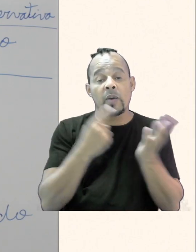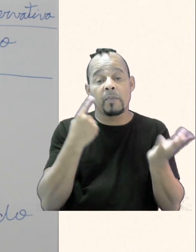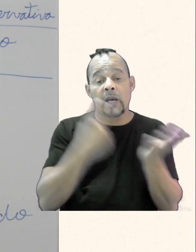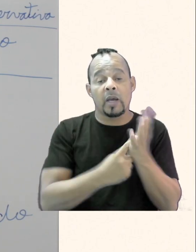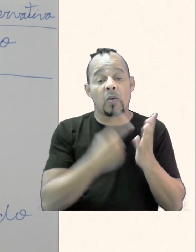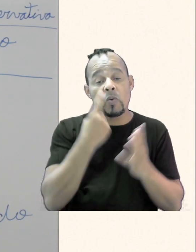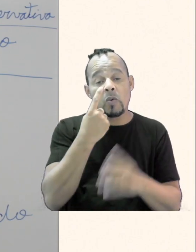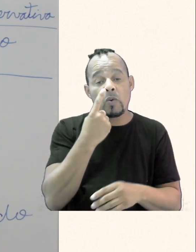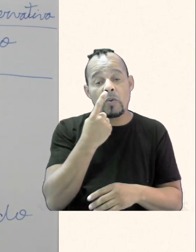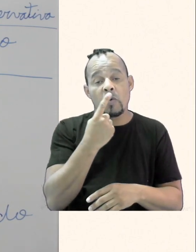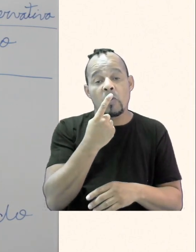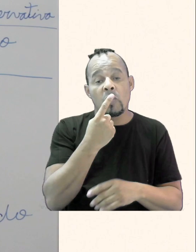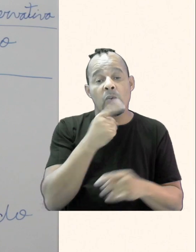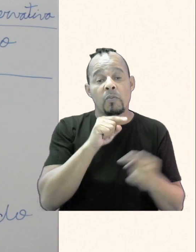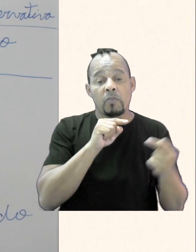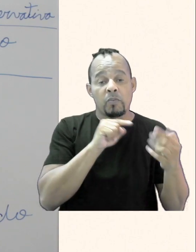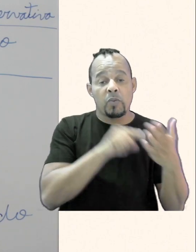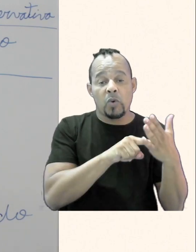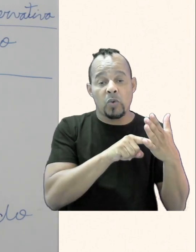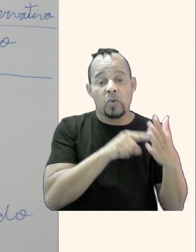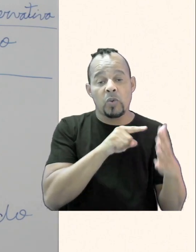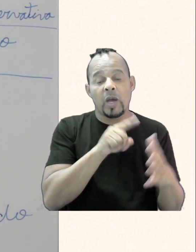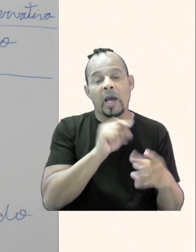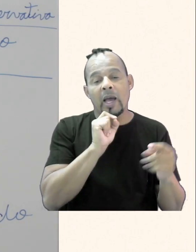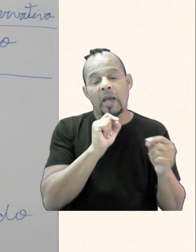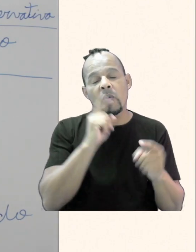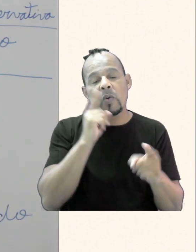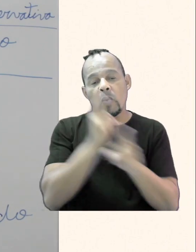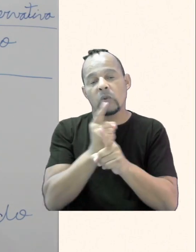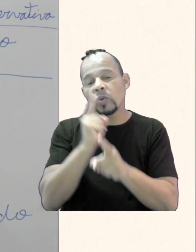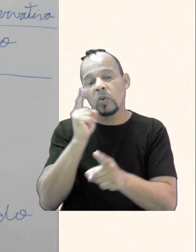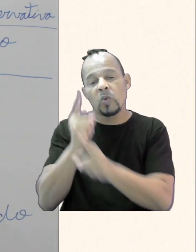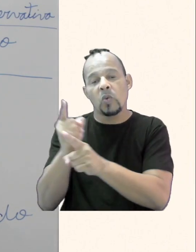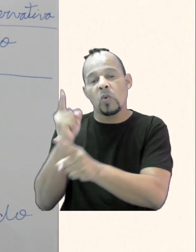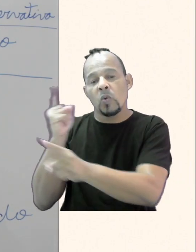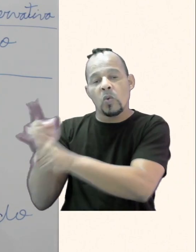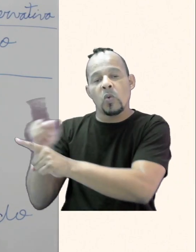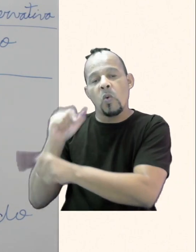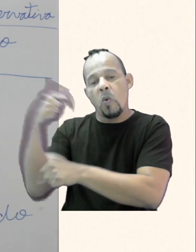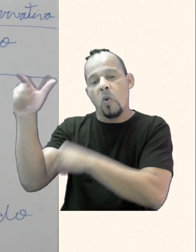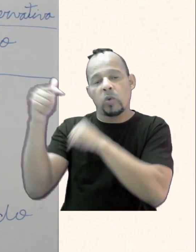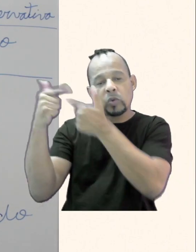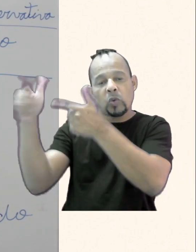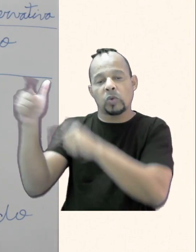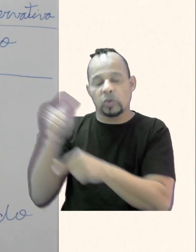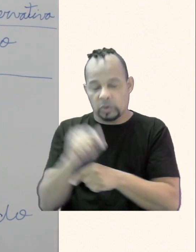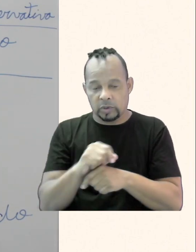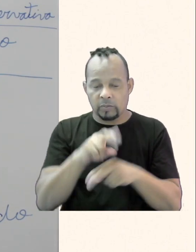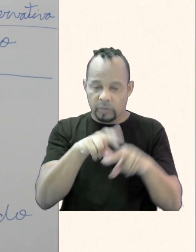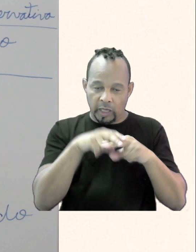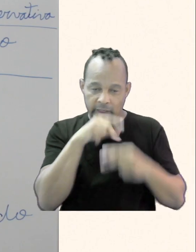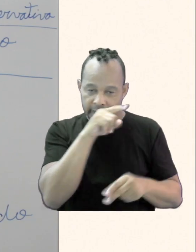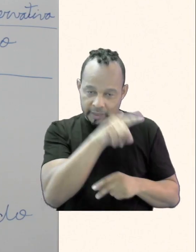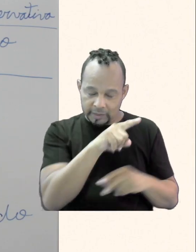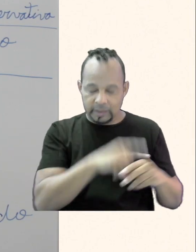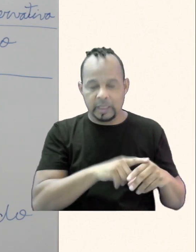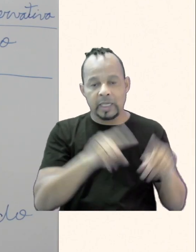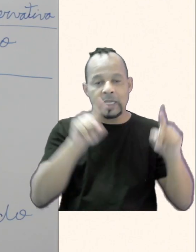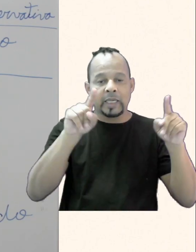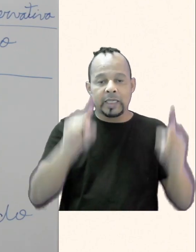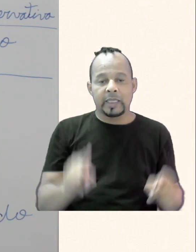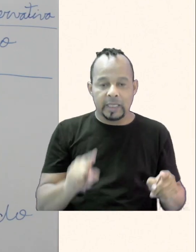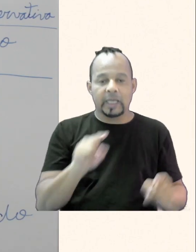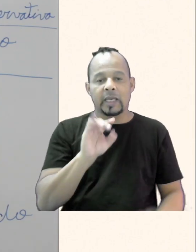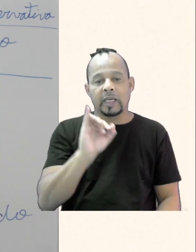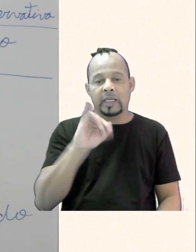consigo encontrar todos os outros através dessa integral. Bacana? Muito bem. E,